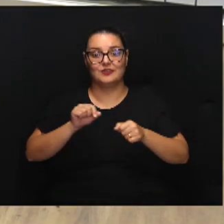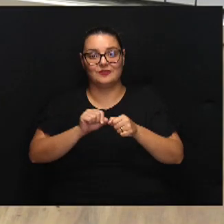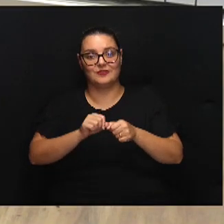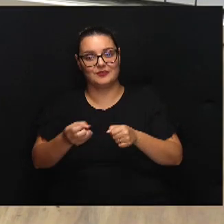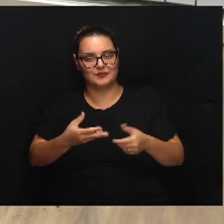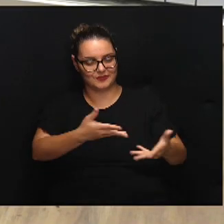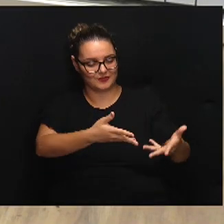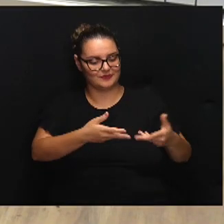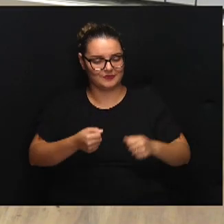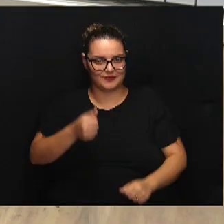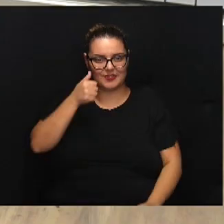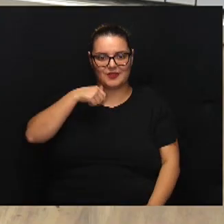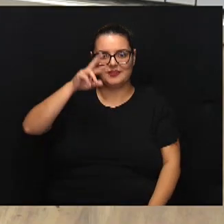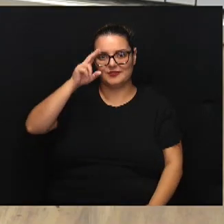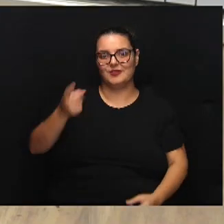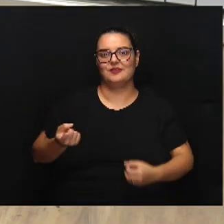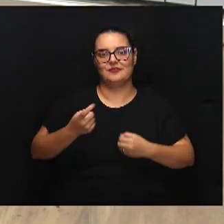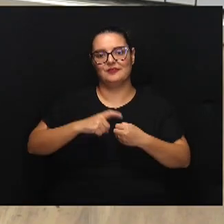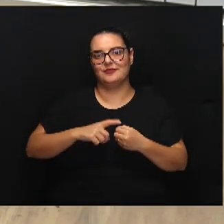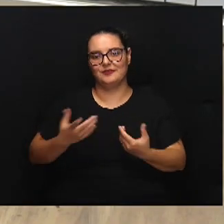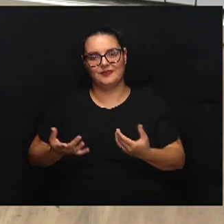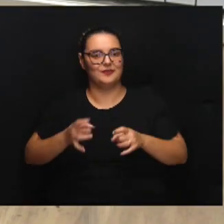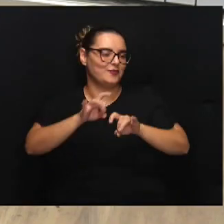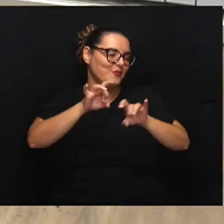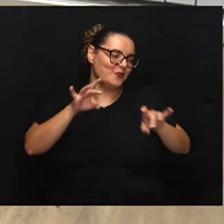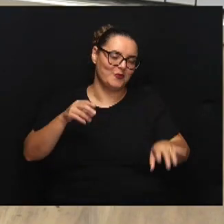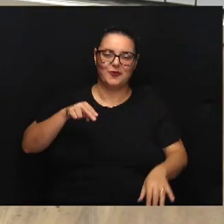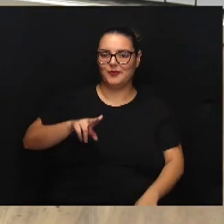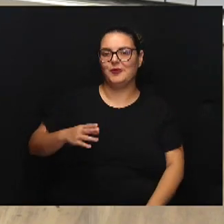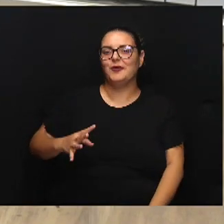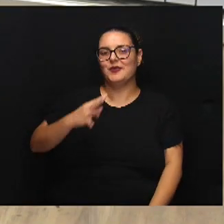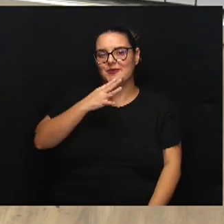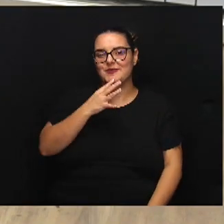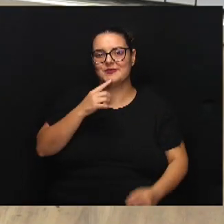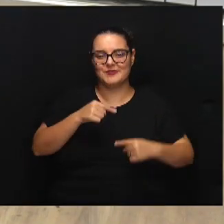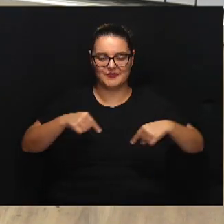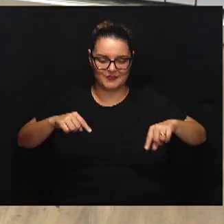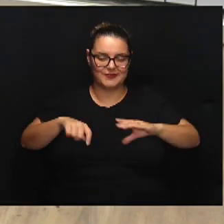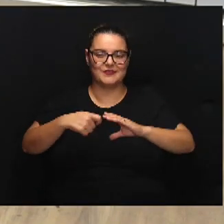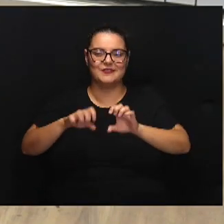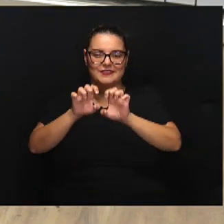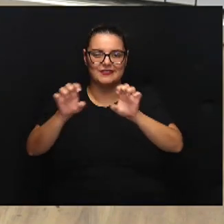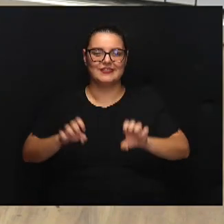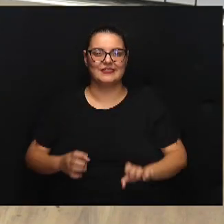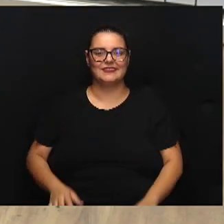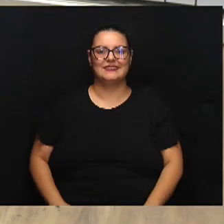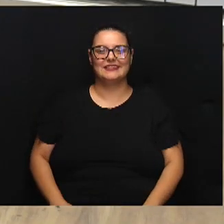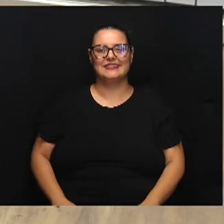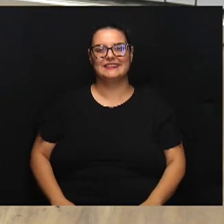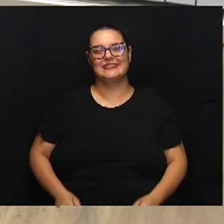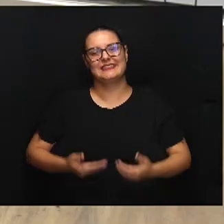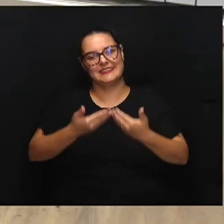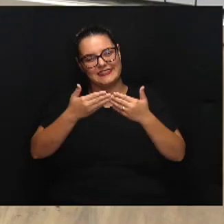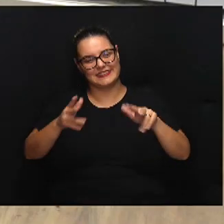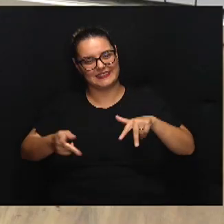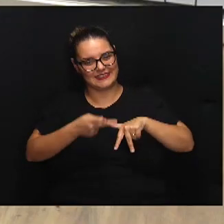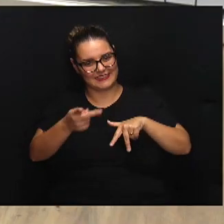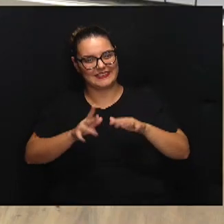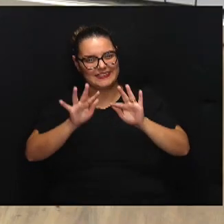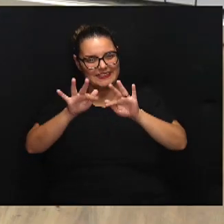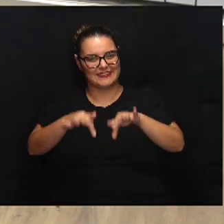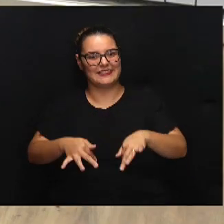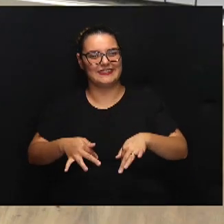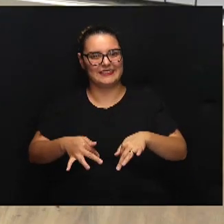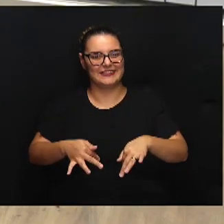novo convite para a senhora retornar, seja de maneira online ou conhecendo aqui a nossa estrutura, e já fica aberto aí para as